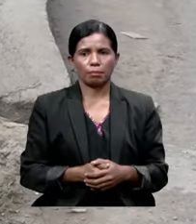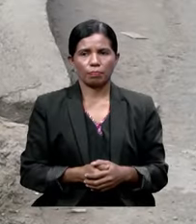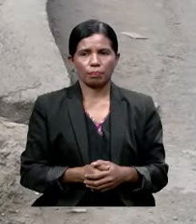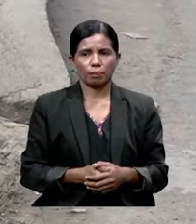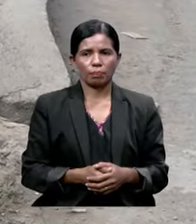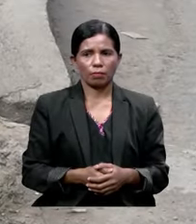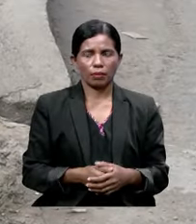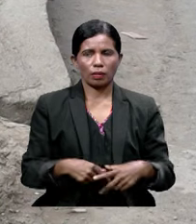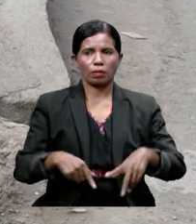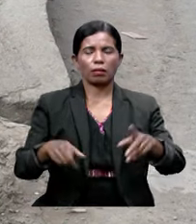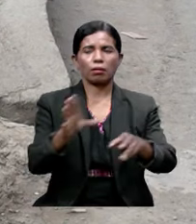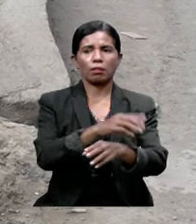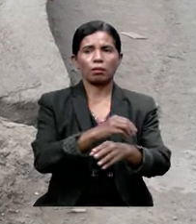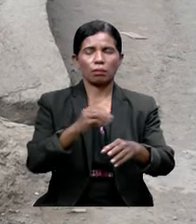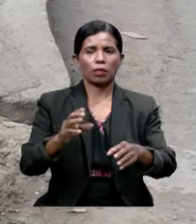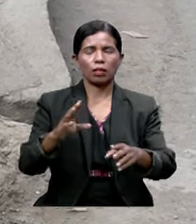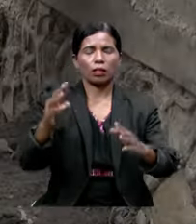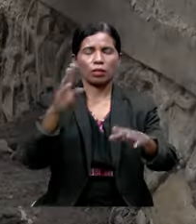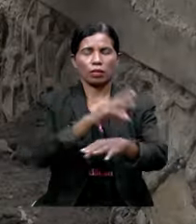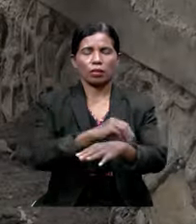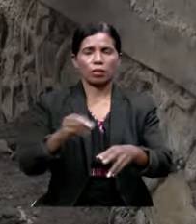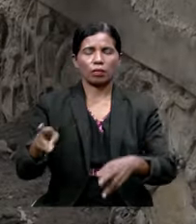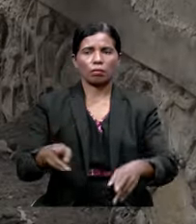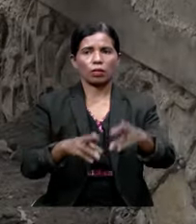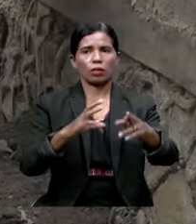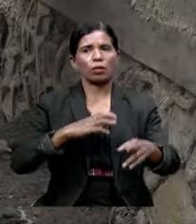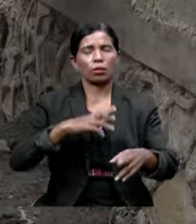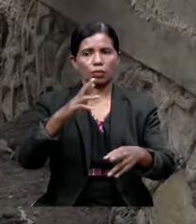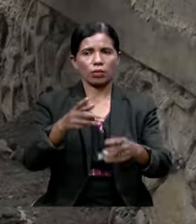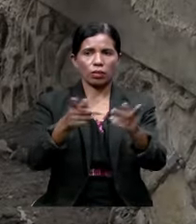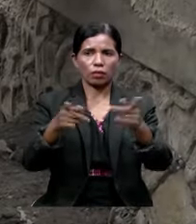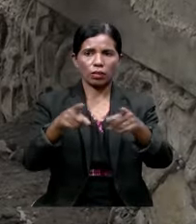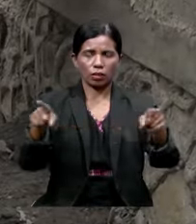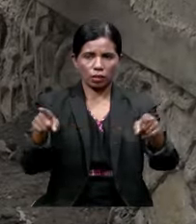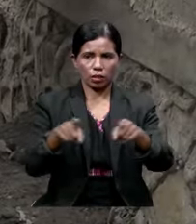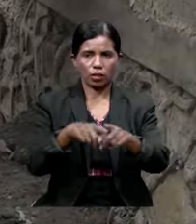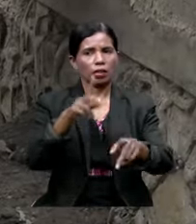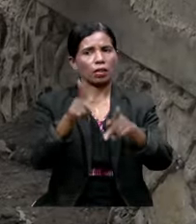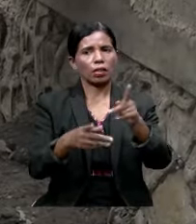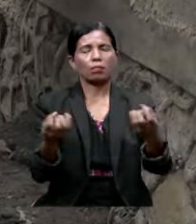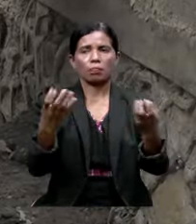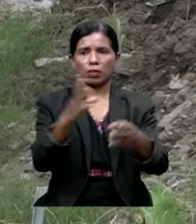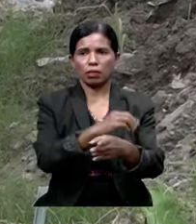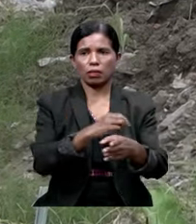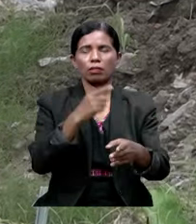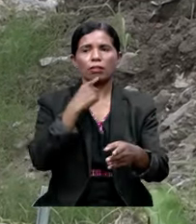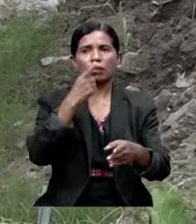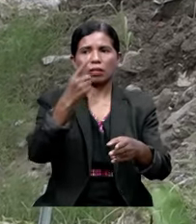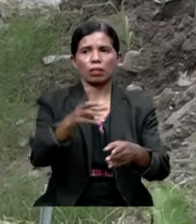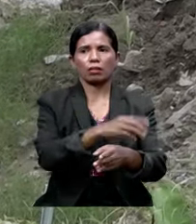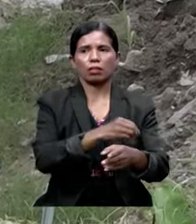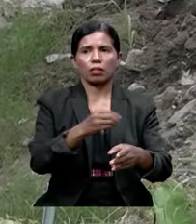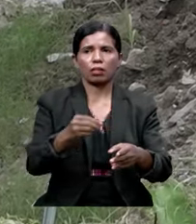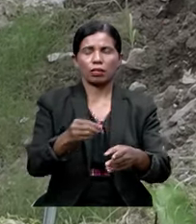ai ne ba baliu mota kumoro ne para balos de iha fating hanesan komunidade balung mos hatuir